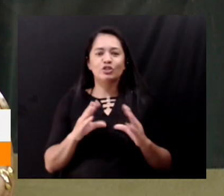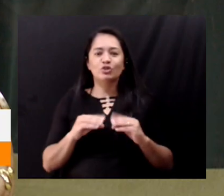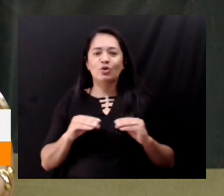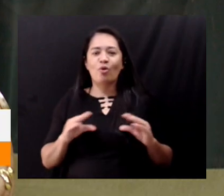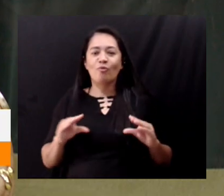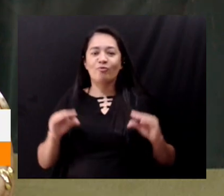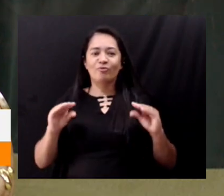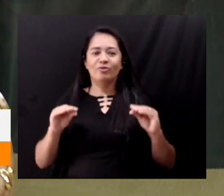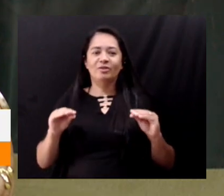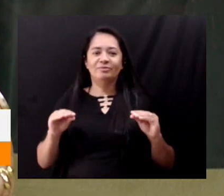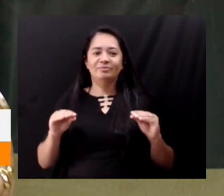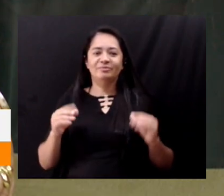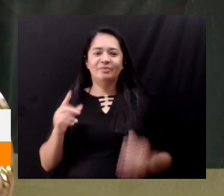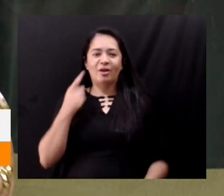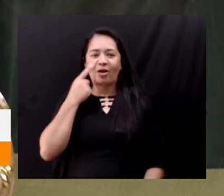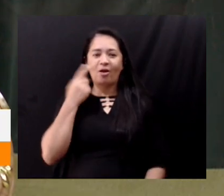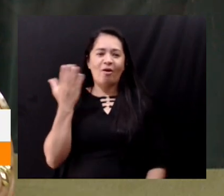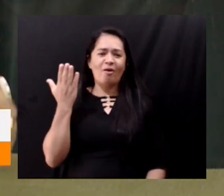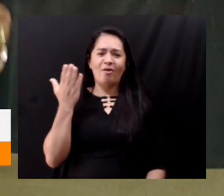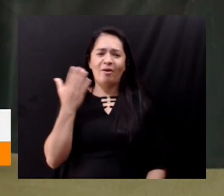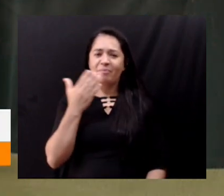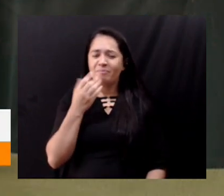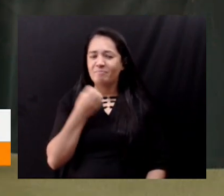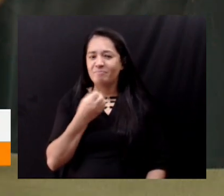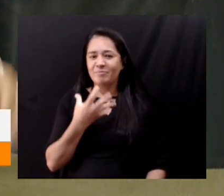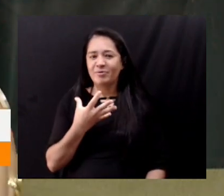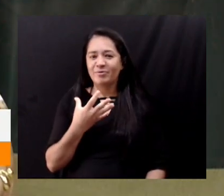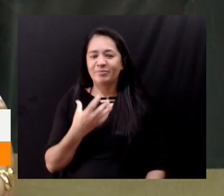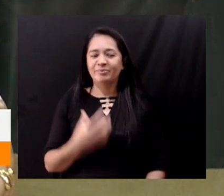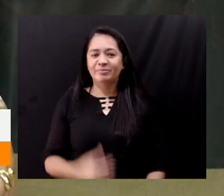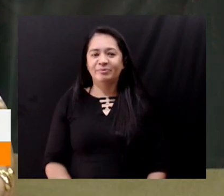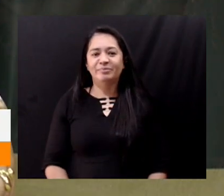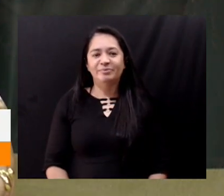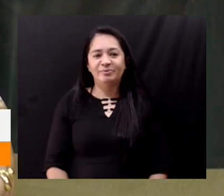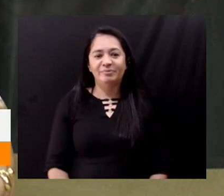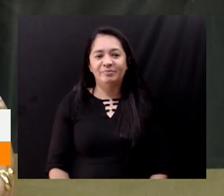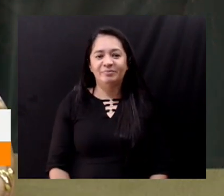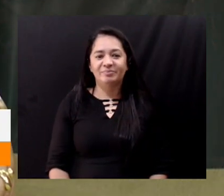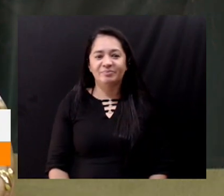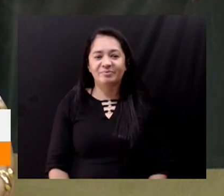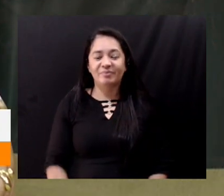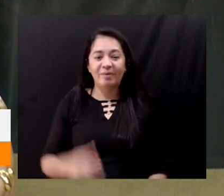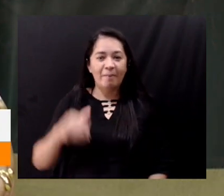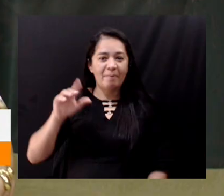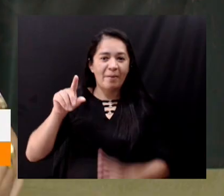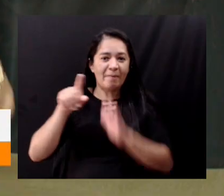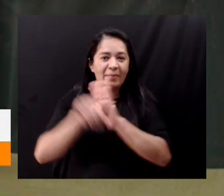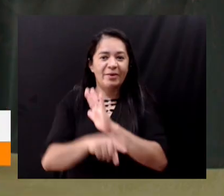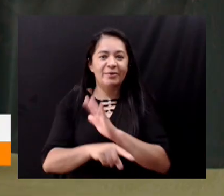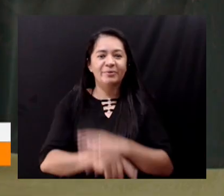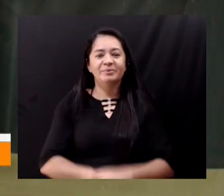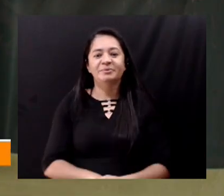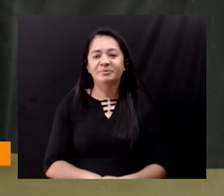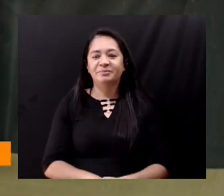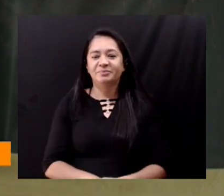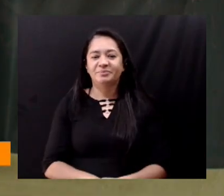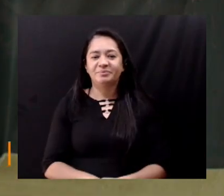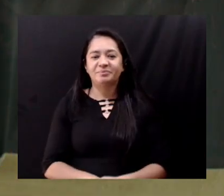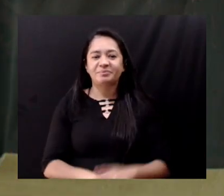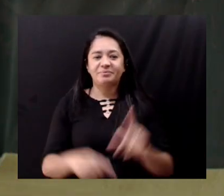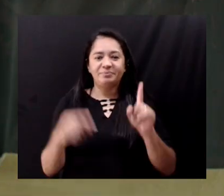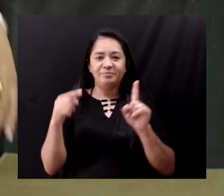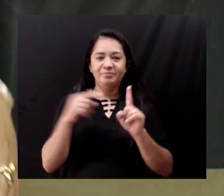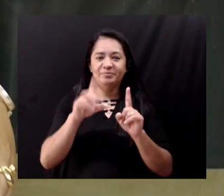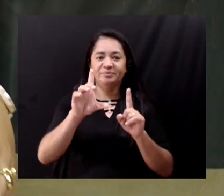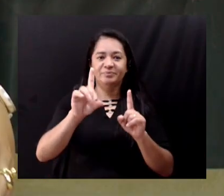é muito bom, né? Agora, se tiver mais pergunta aí, pode mandar. A Denise de Barão Geraldo está com a